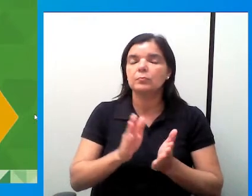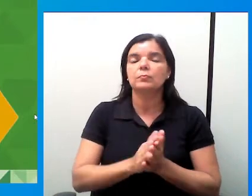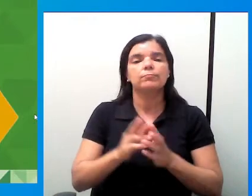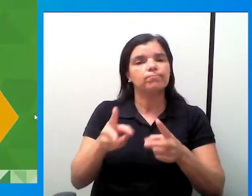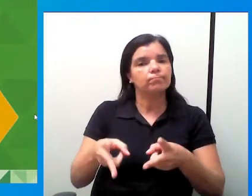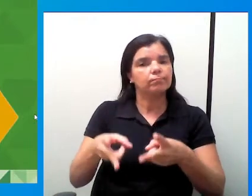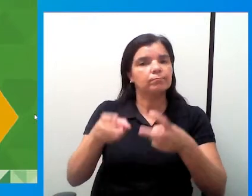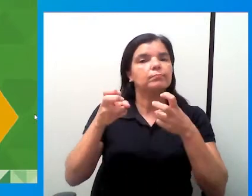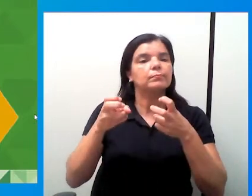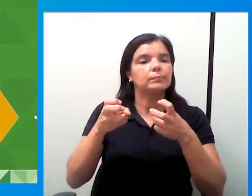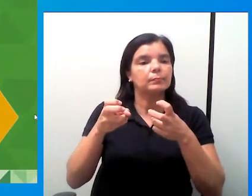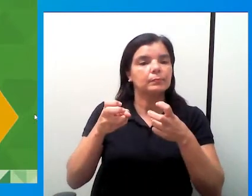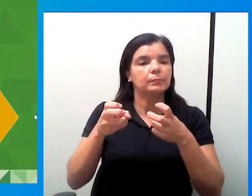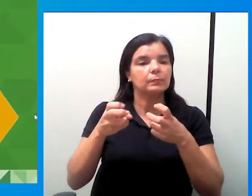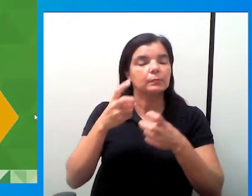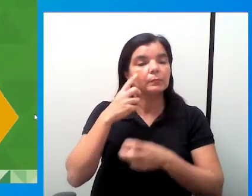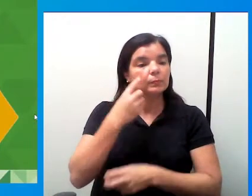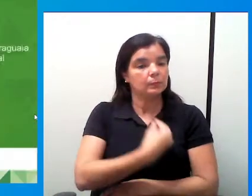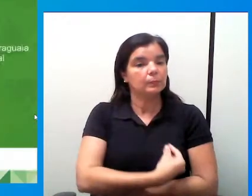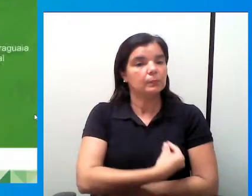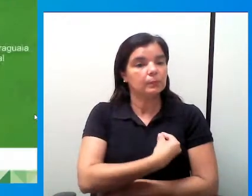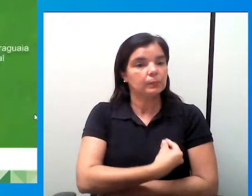percepção. Do para que existimos.